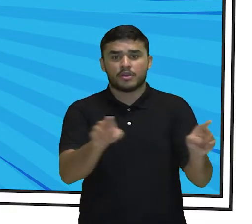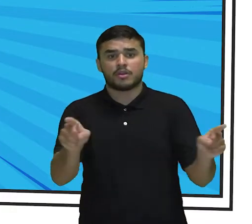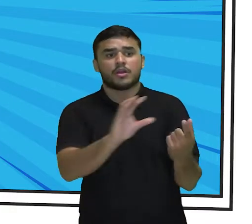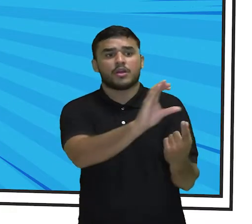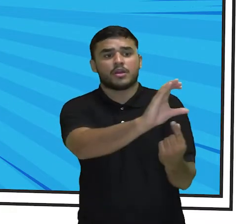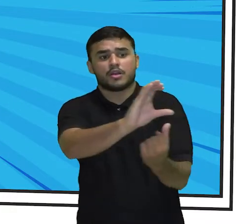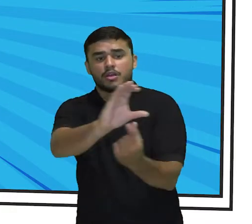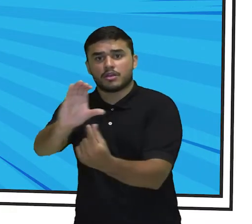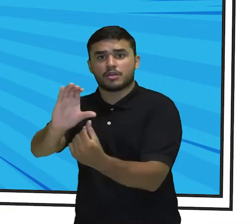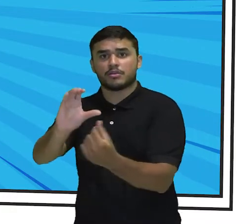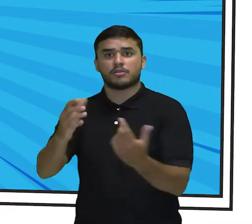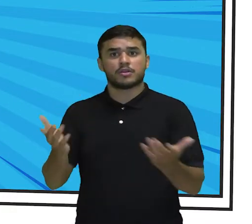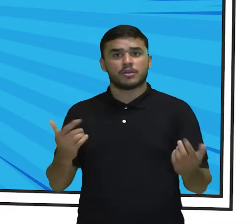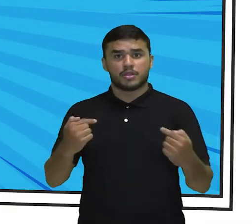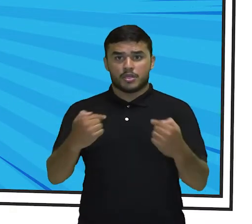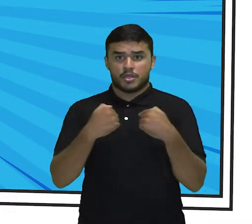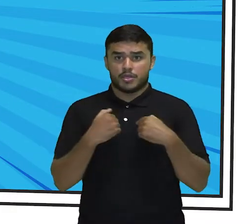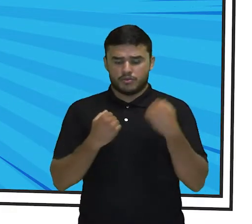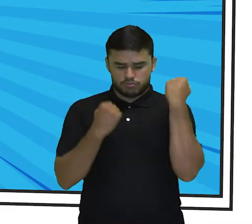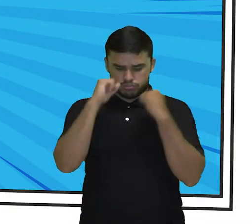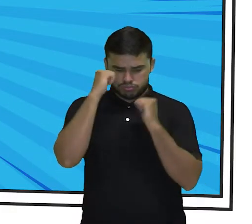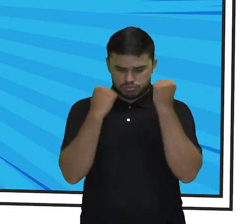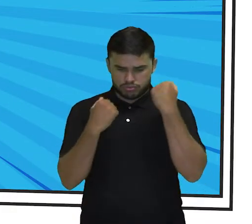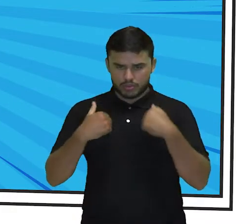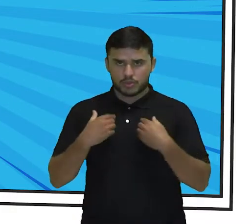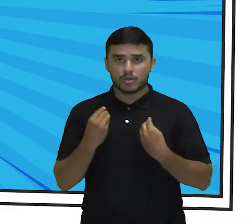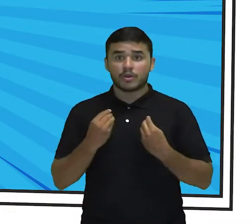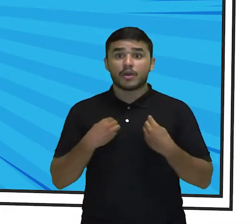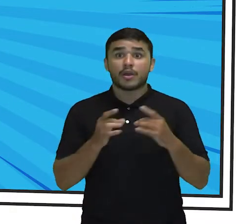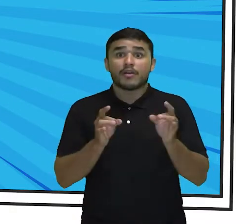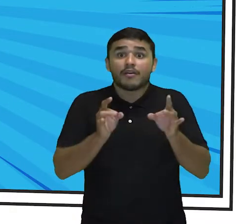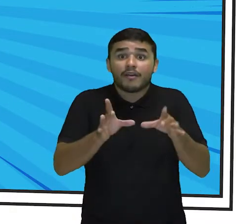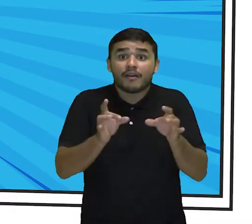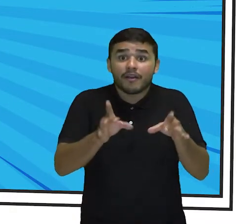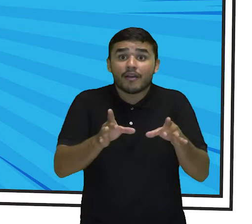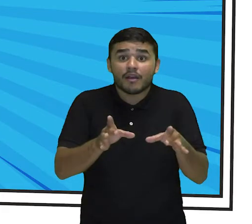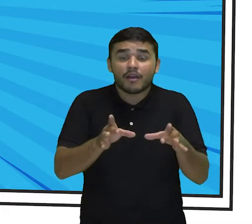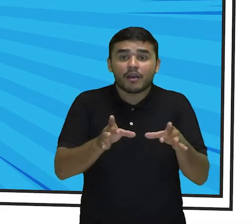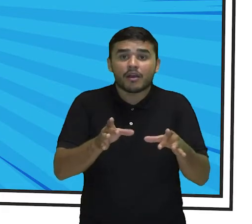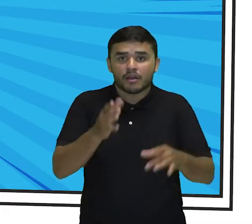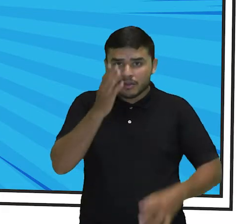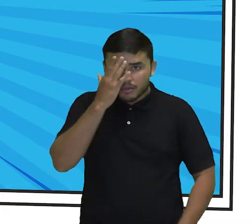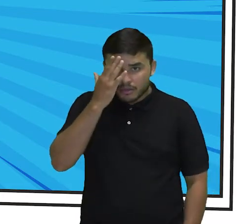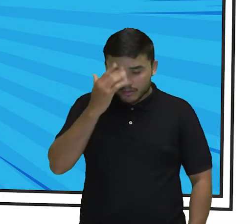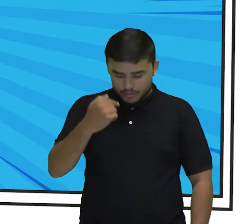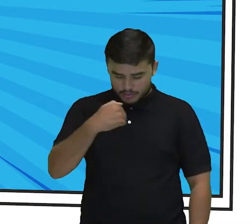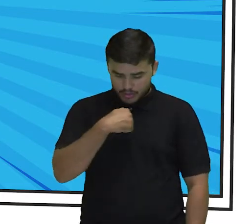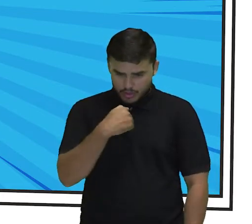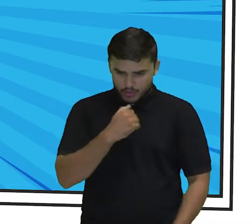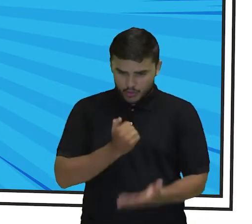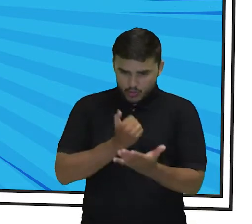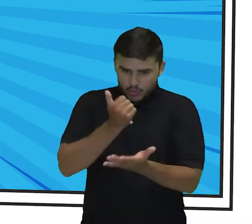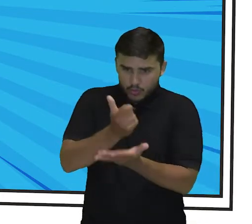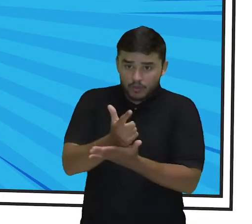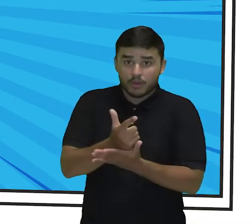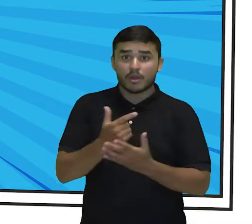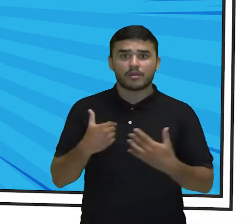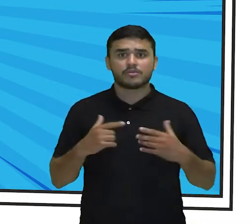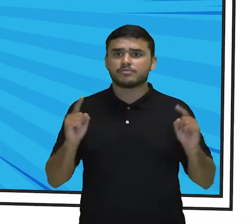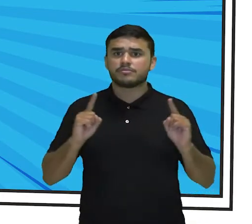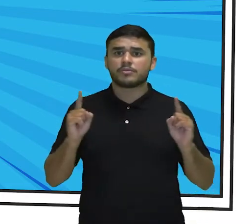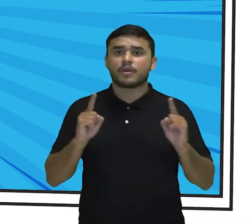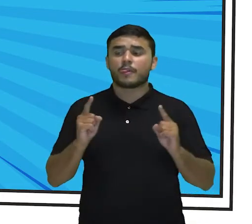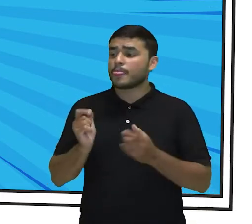produz para eu comprar, eu produzo para eu vender. Eu não produzo para eu comprar. Eu produzo para